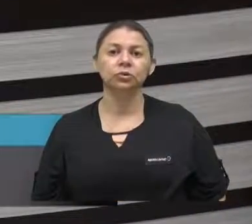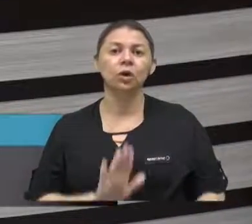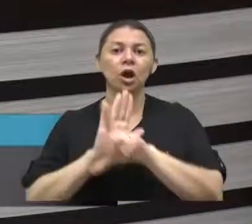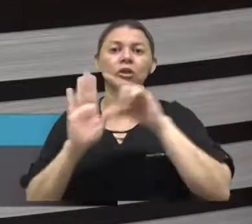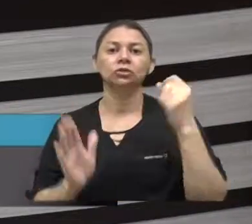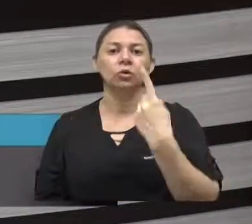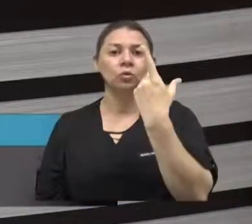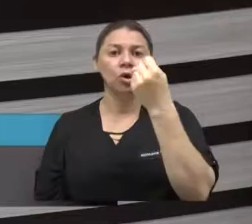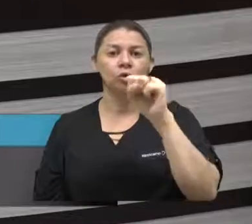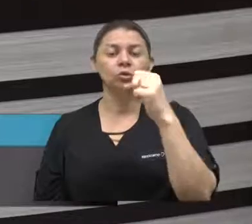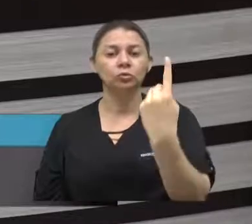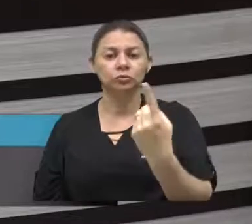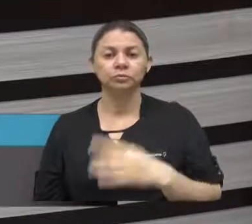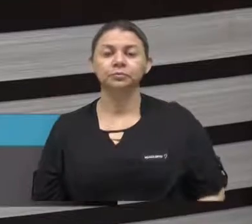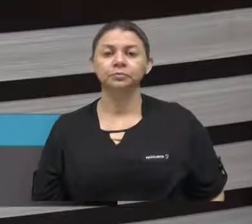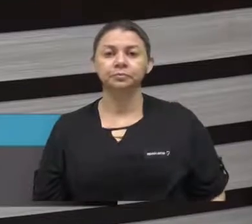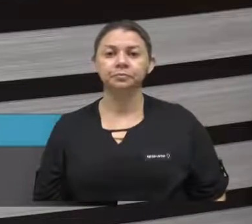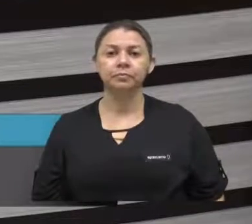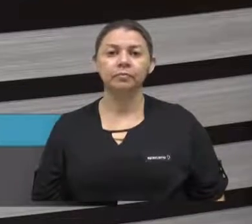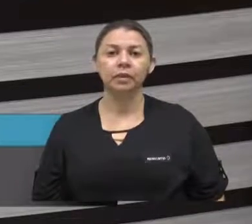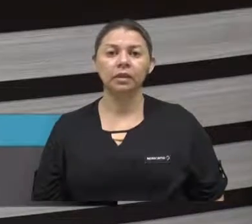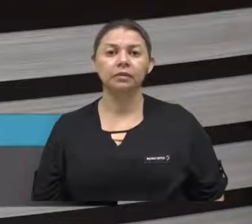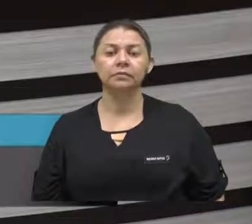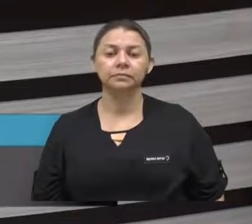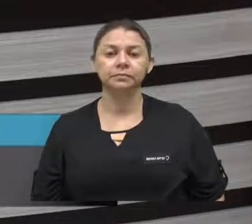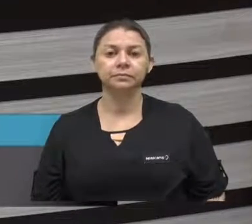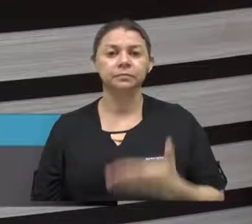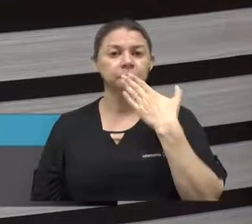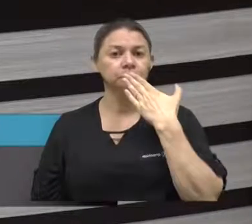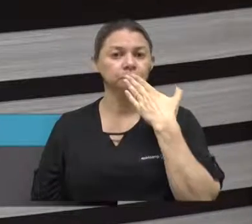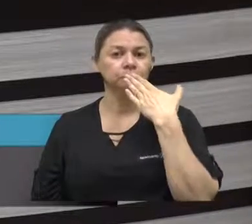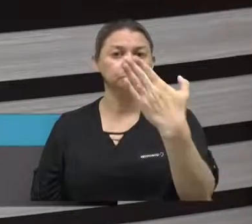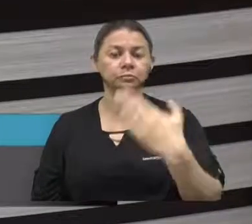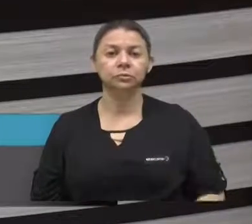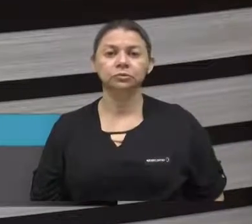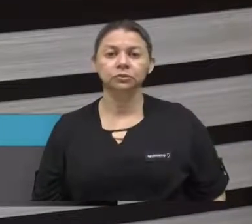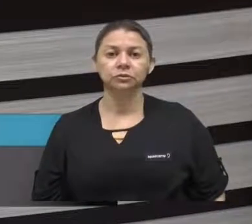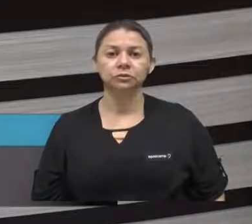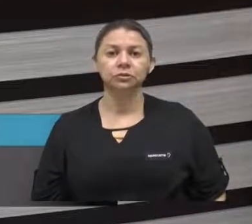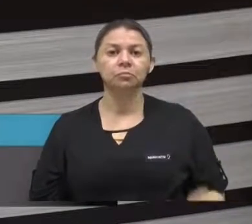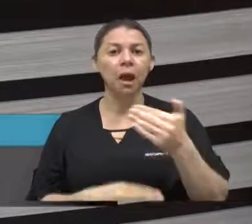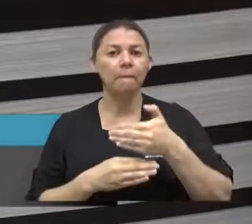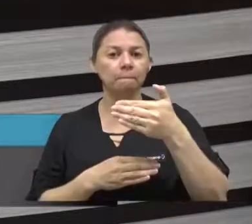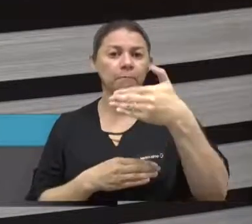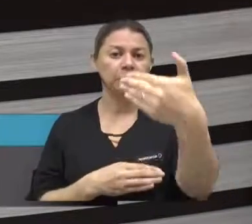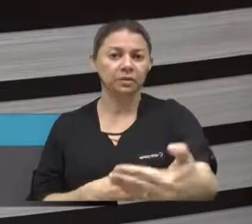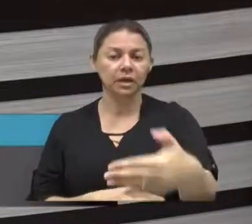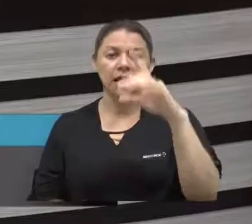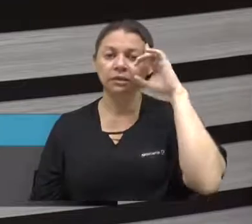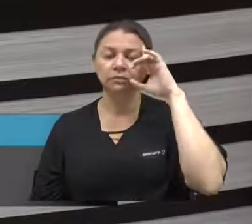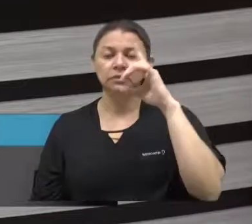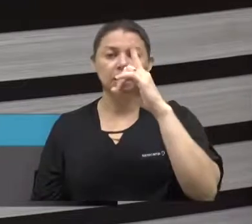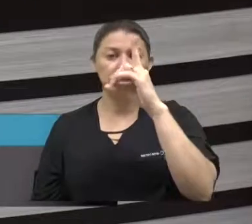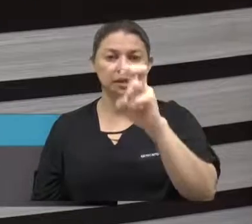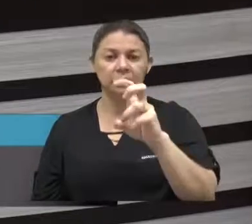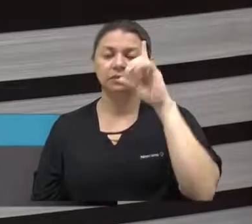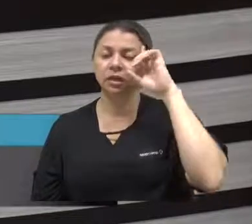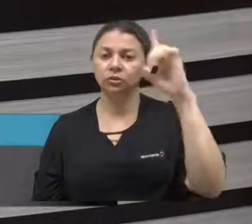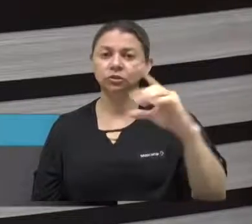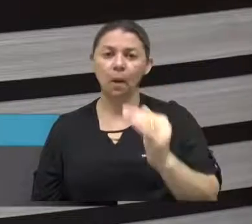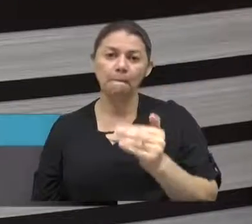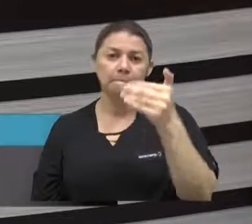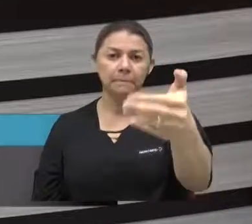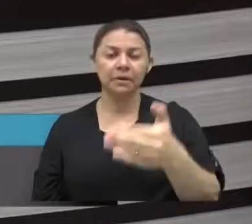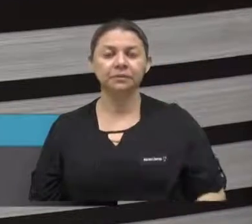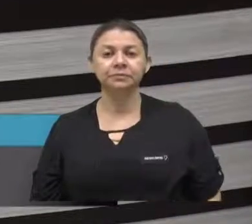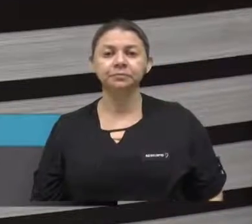27 da Lei Orgânica do Município, a fim de requerer respeitosamente a prorrogação do prazo de 15 dias, além do prazo regimental, com o objetivo de responder